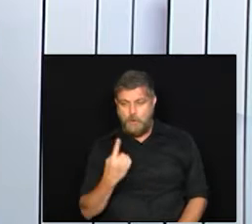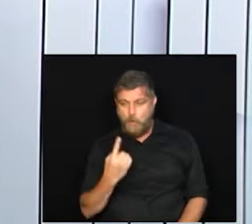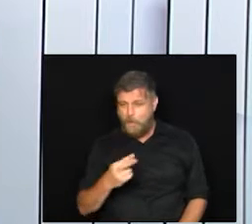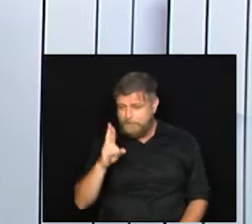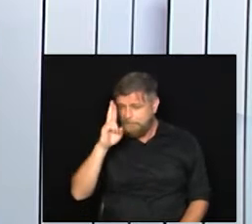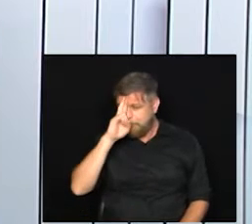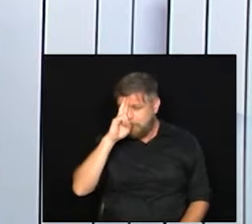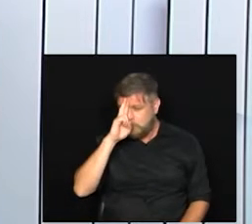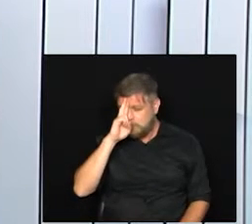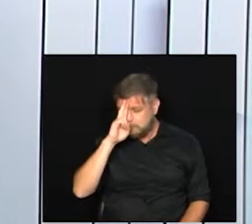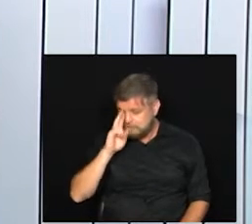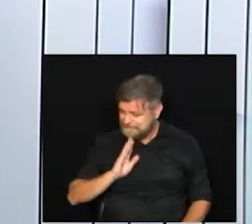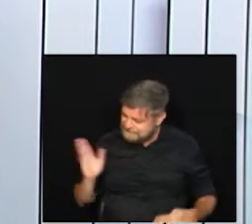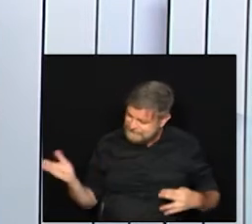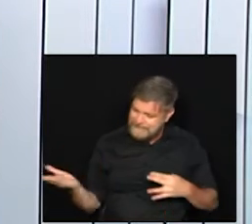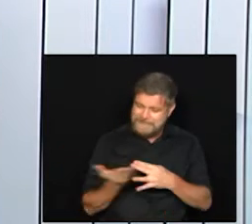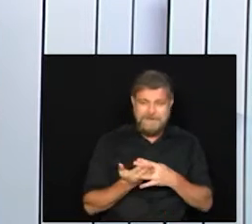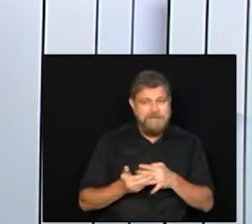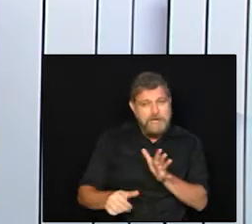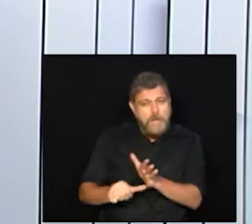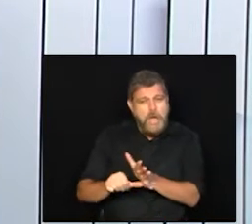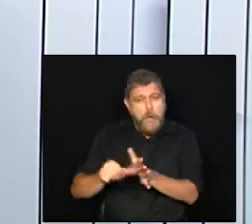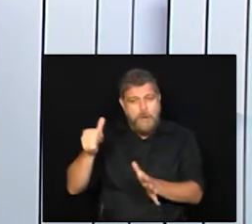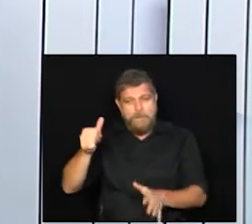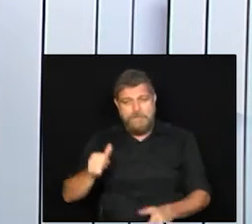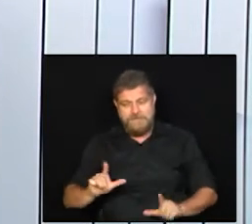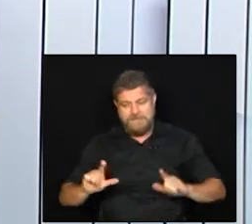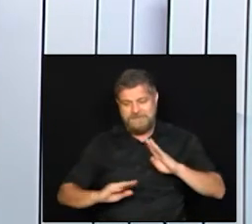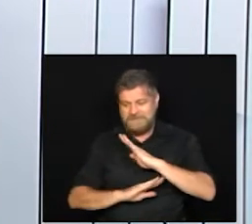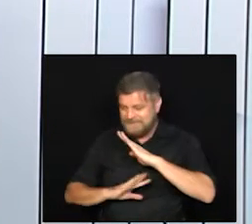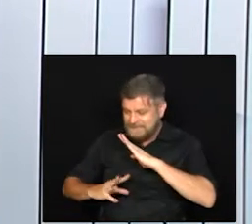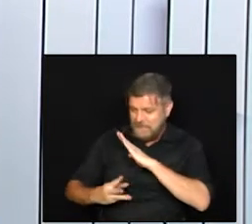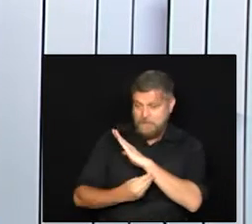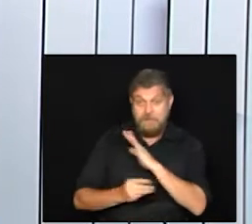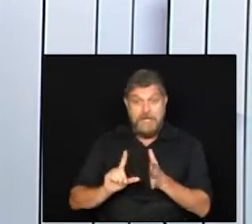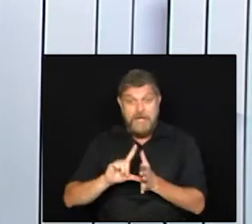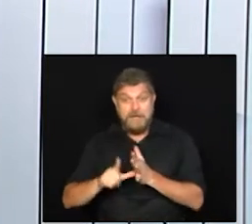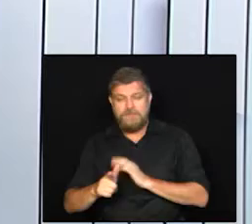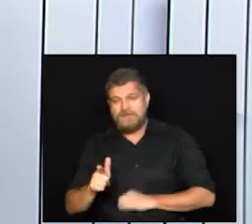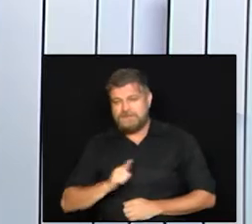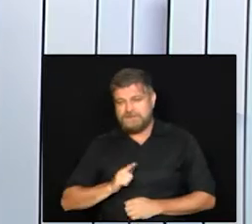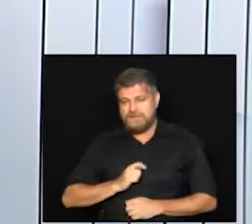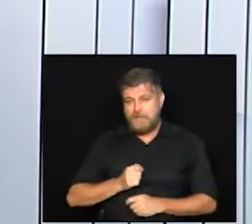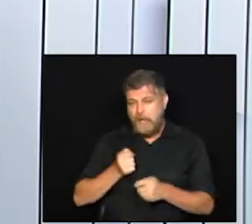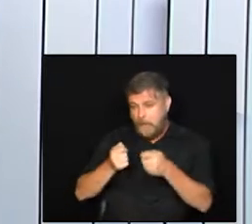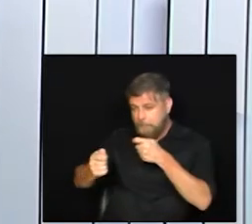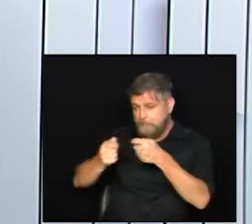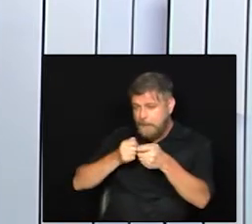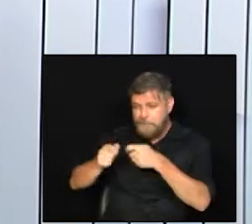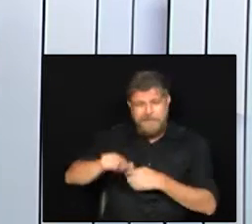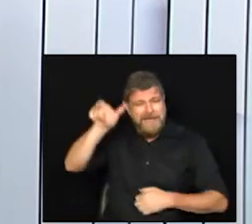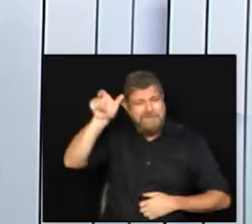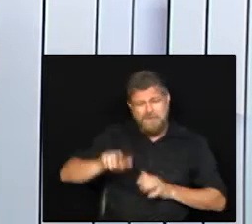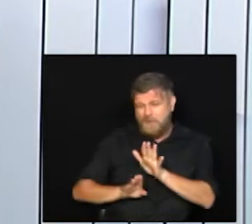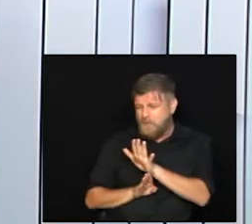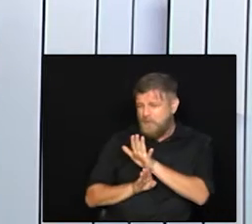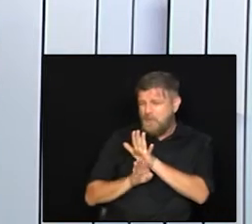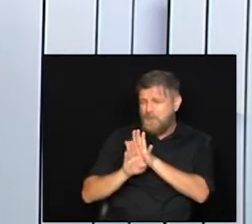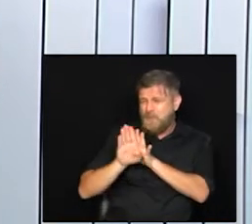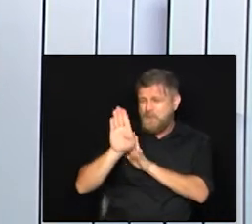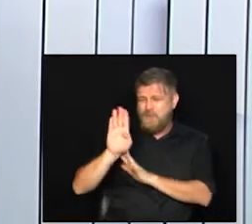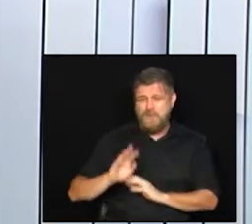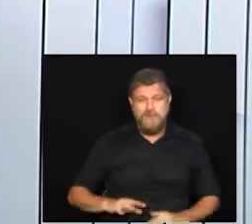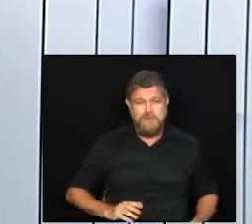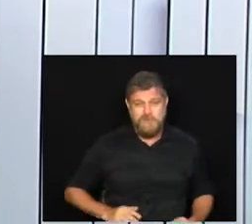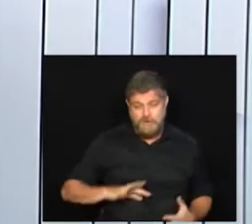ponto, então a gente vai fazer o primeiro intervalo aqui no Câmara Total e na volta tem entrevista com um dos melhores jogadores do mundo